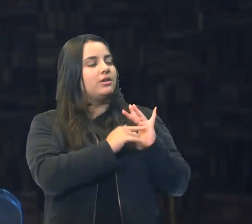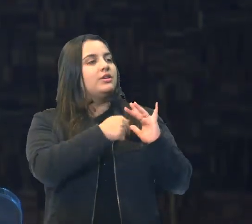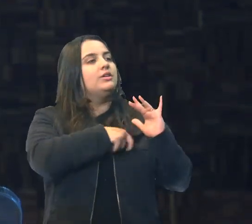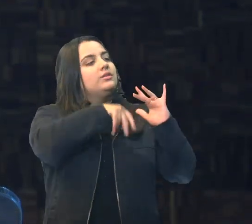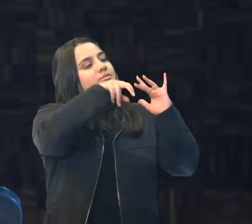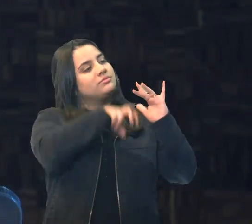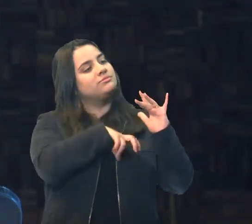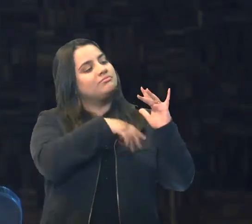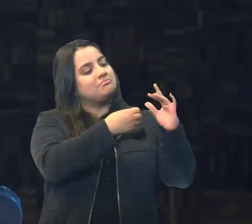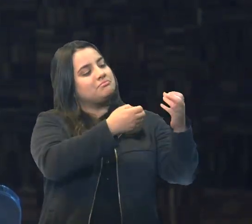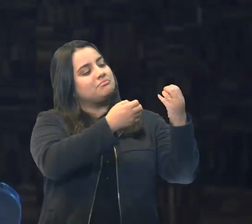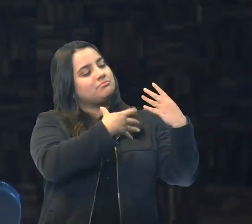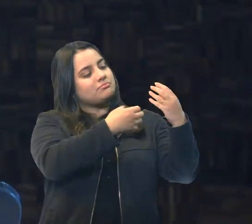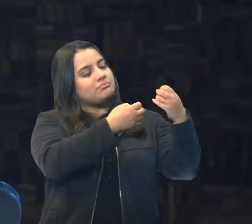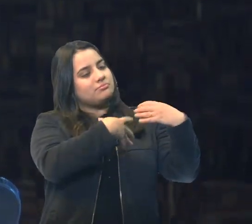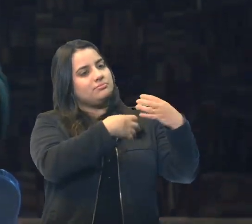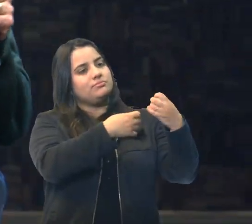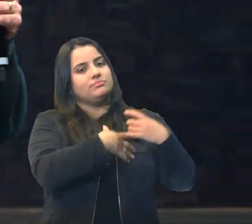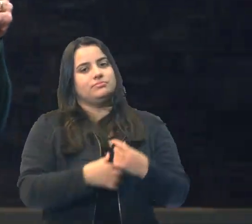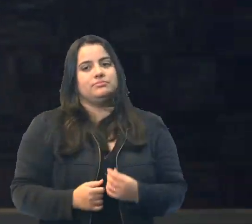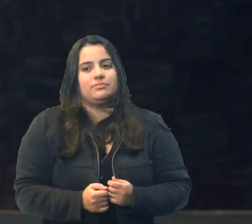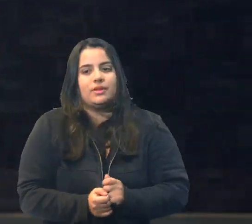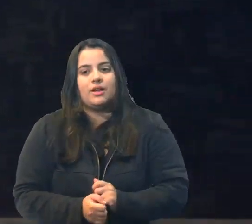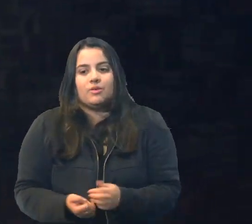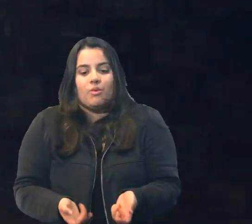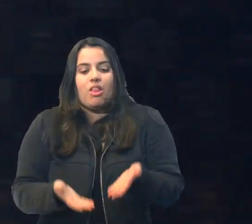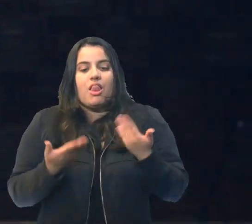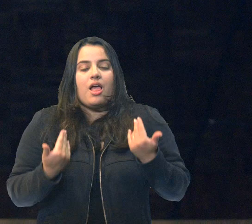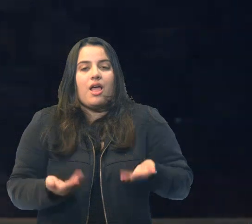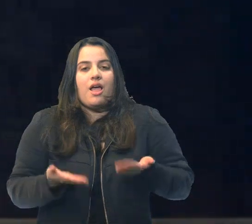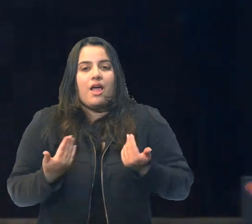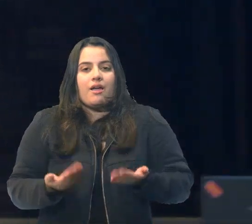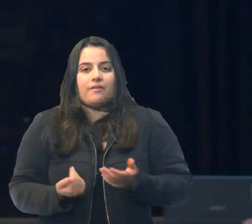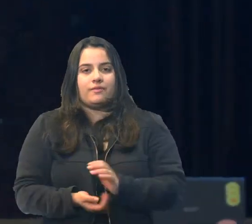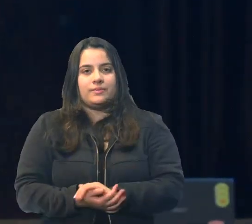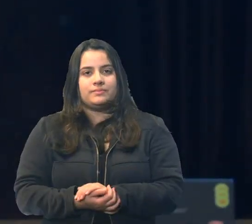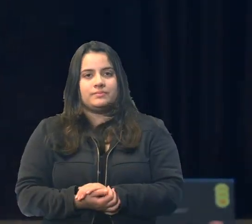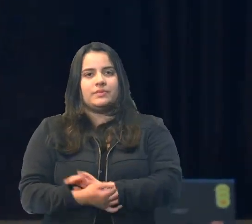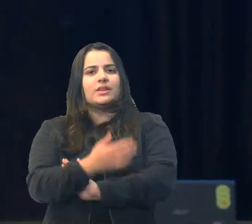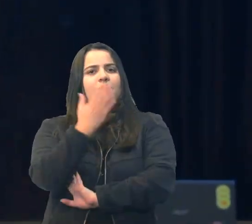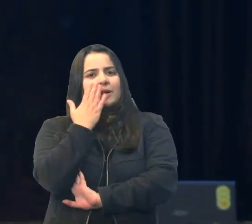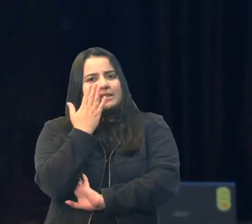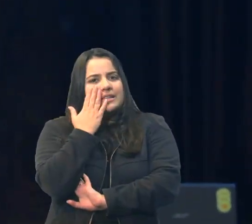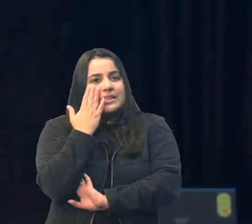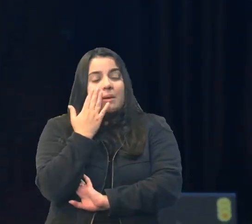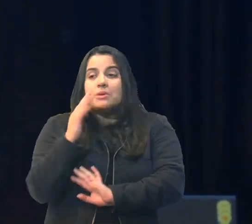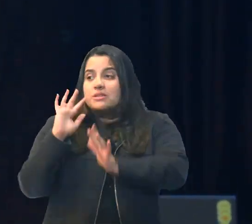X1. E sabe quantas vezes Jesus está querendo falar comigo e com você,